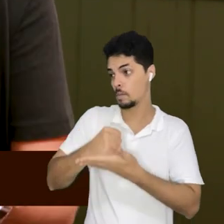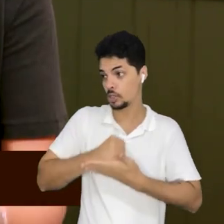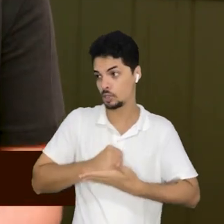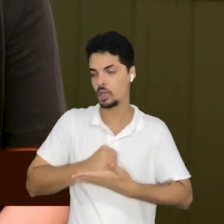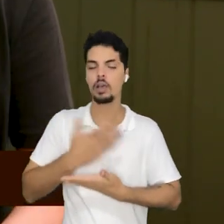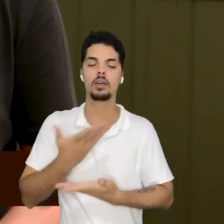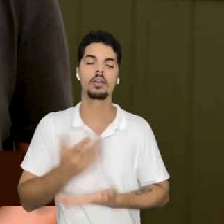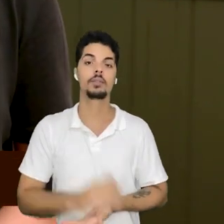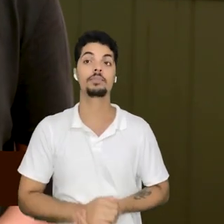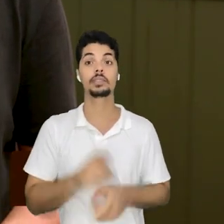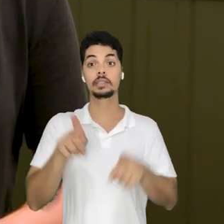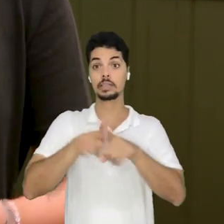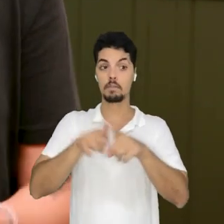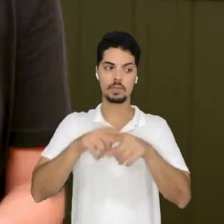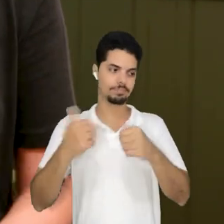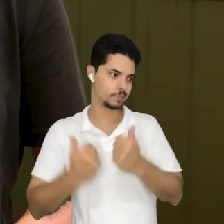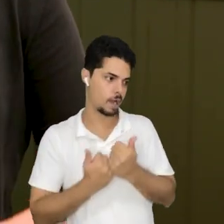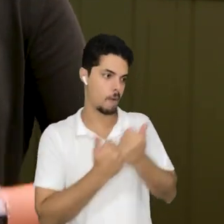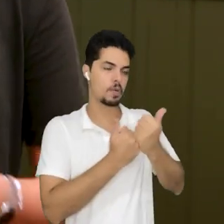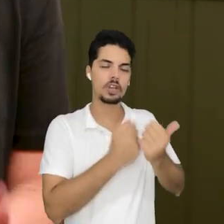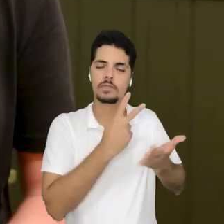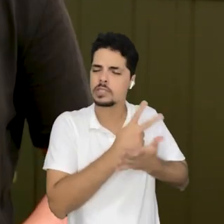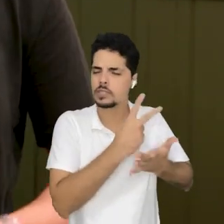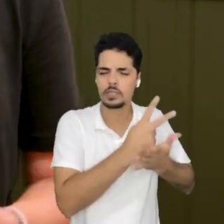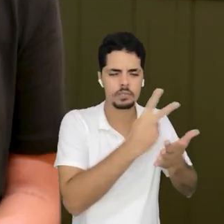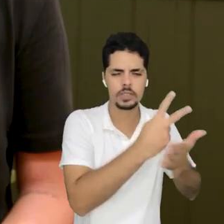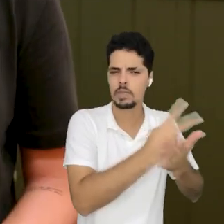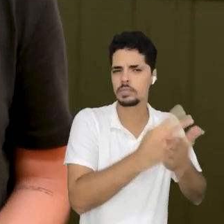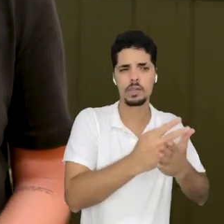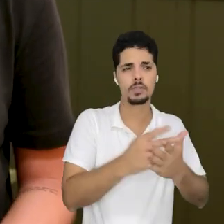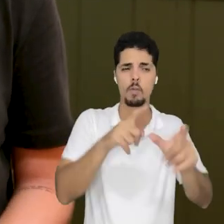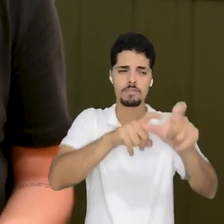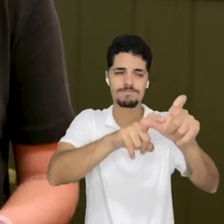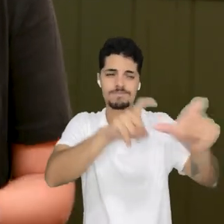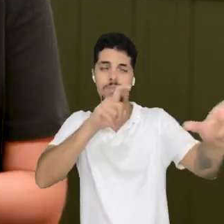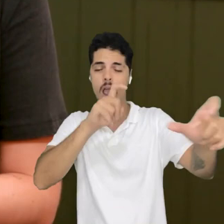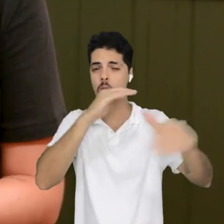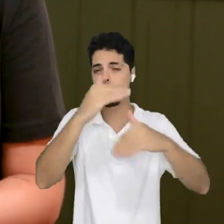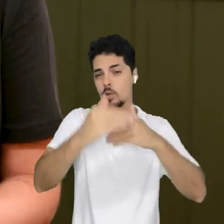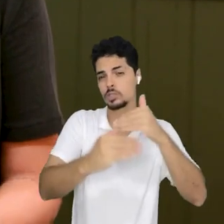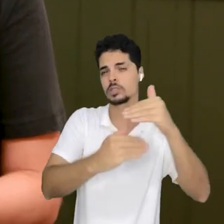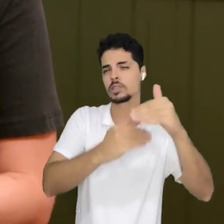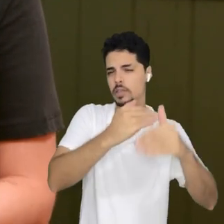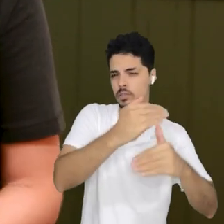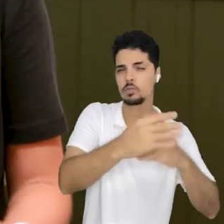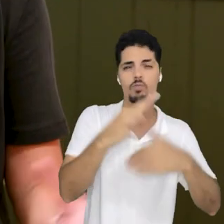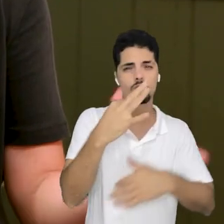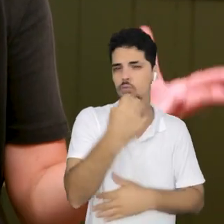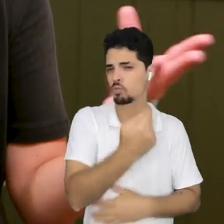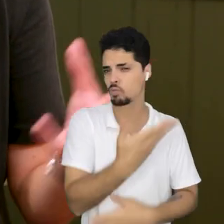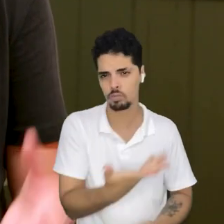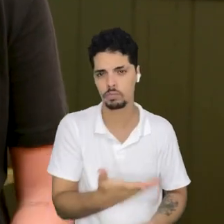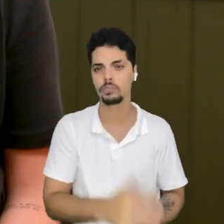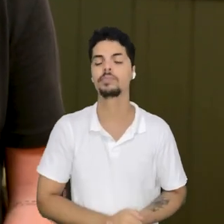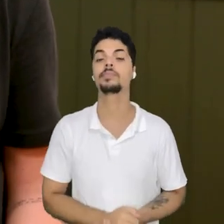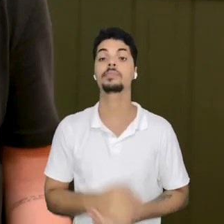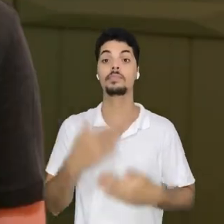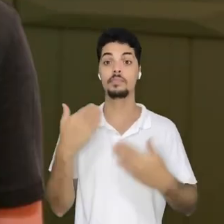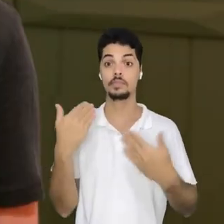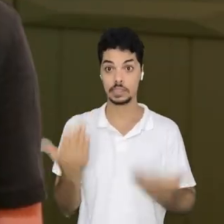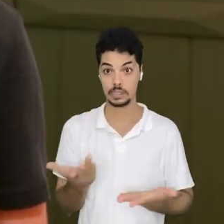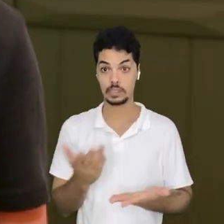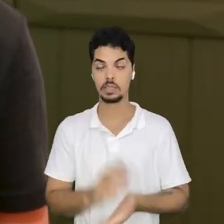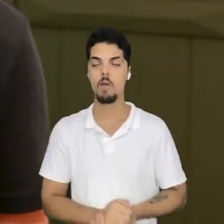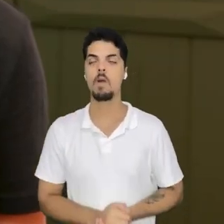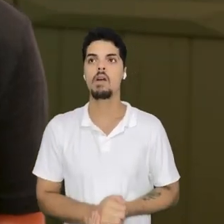também apoiava, né, o Dom Pedro nesse processo da emancipação. Então vai ser ele também que vai conduzir o processo todo.